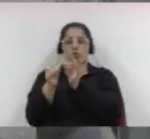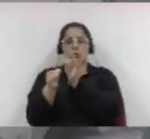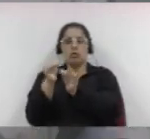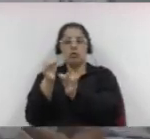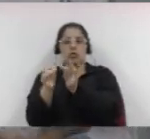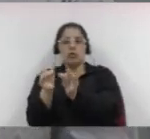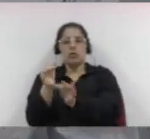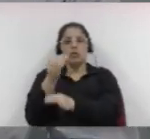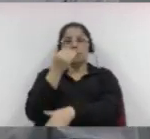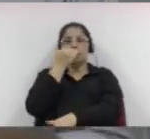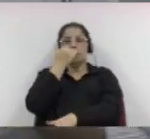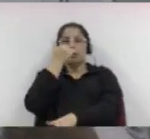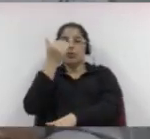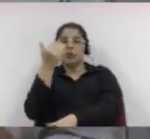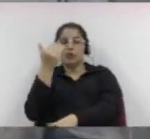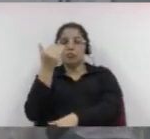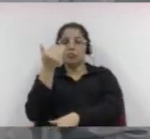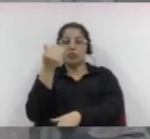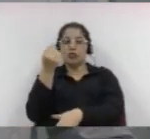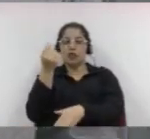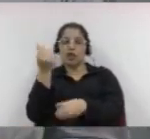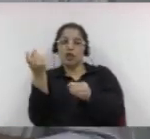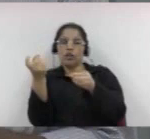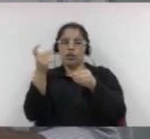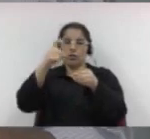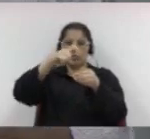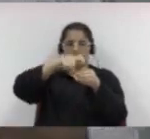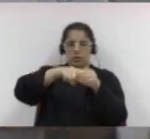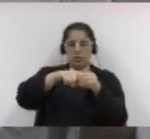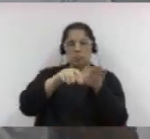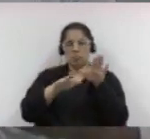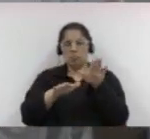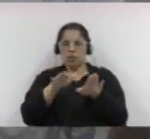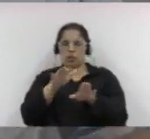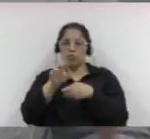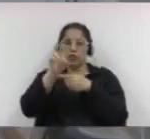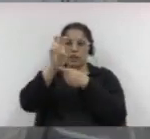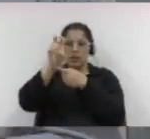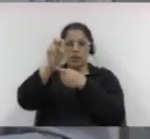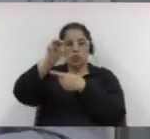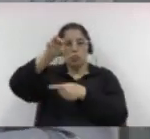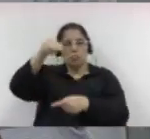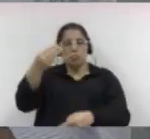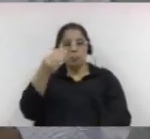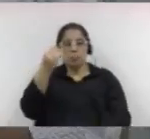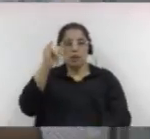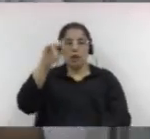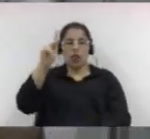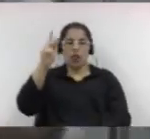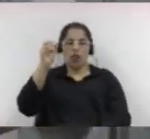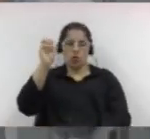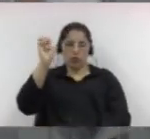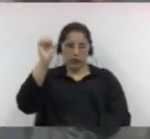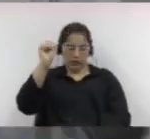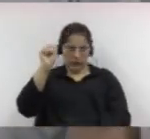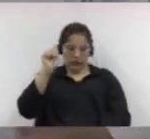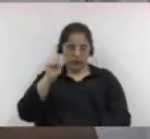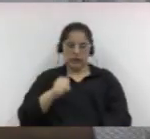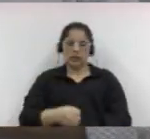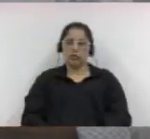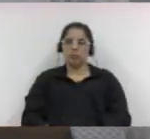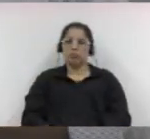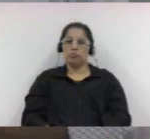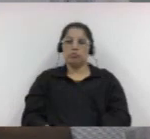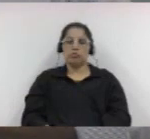às empresas a devolução de pouco mais de 5 milhões, que é um dinheiro que nós entendemos na CPI, que foi